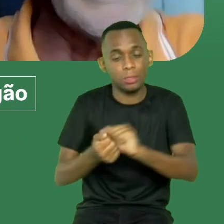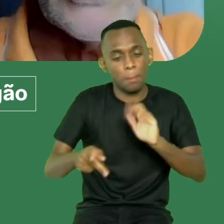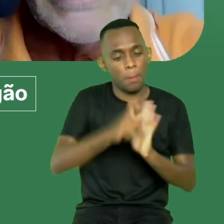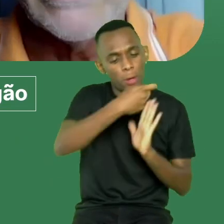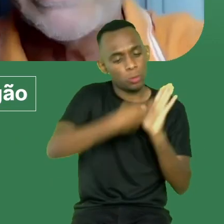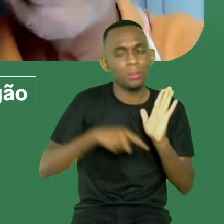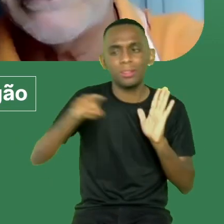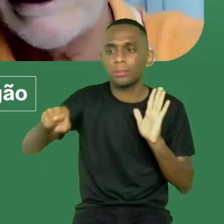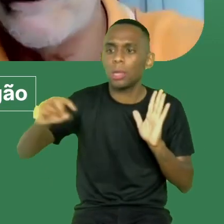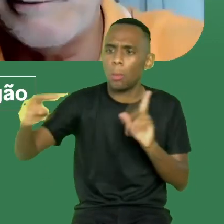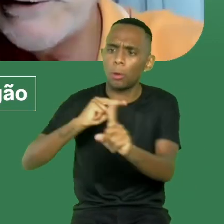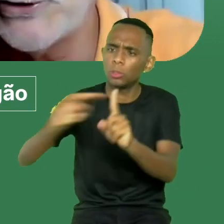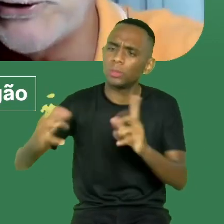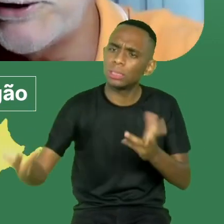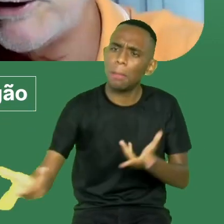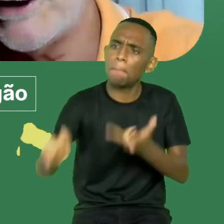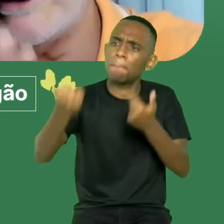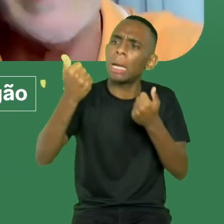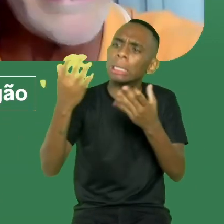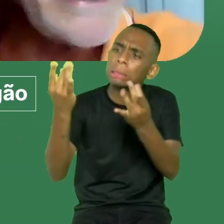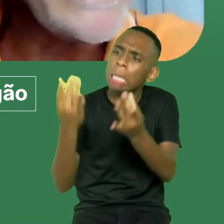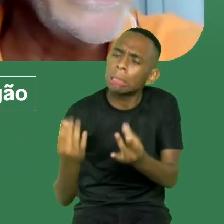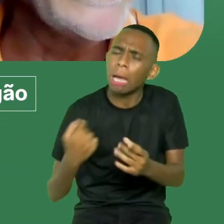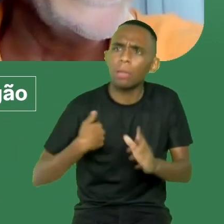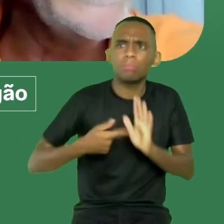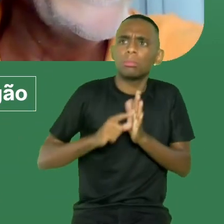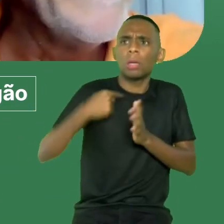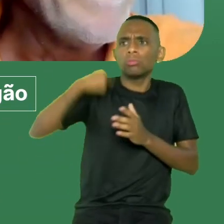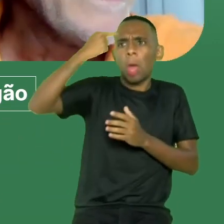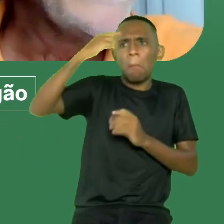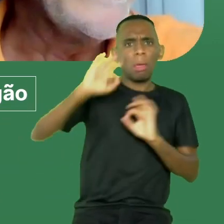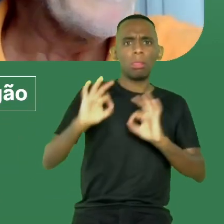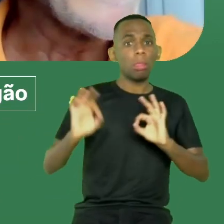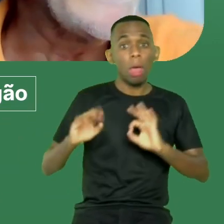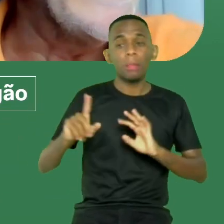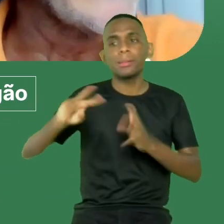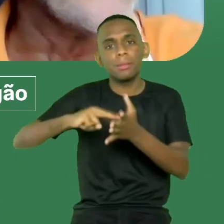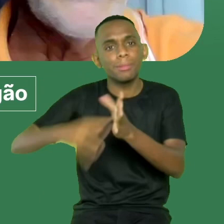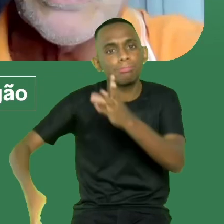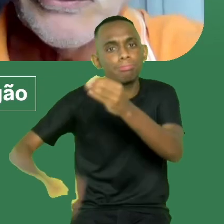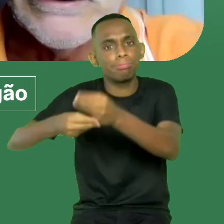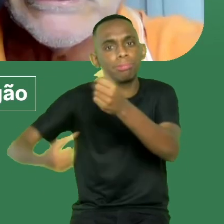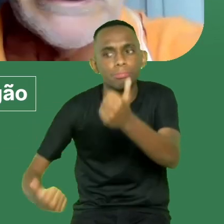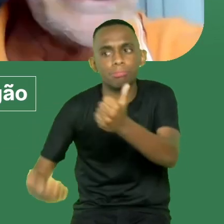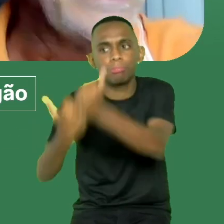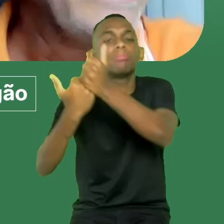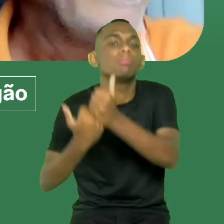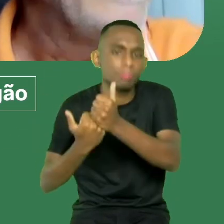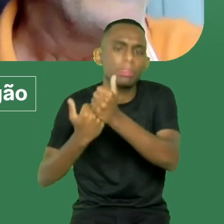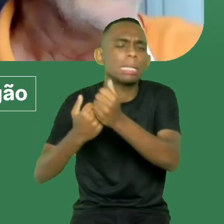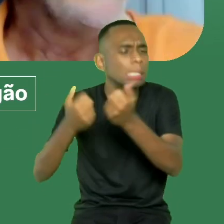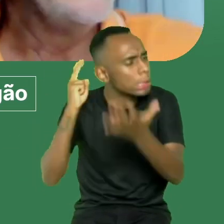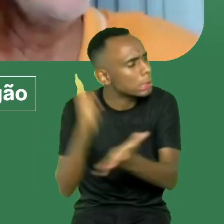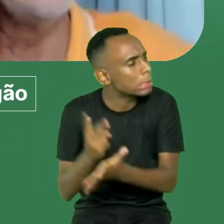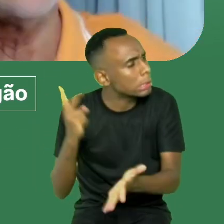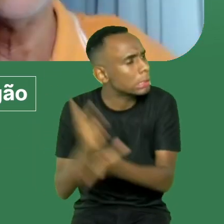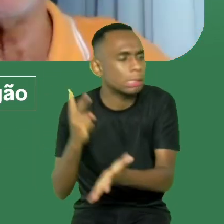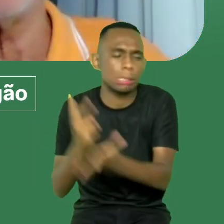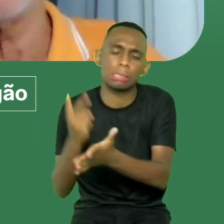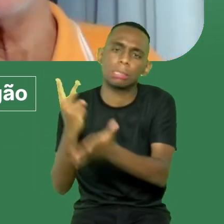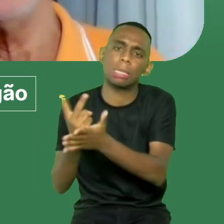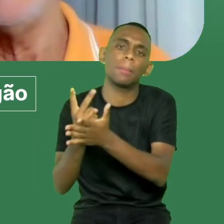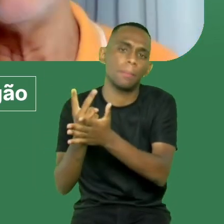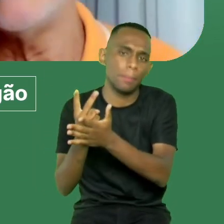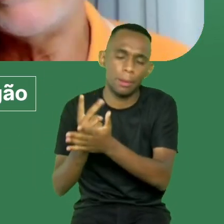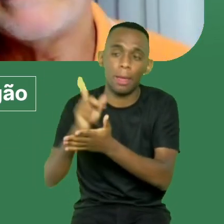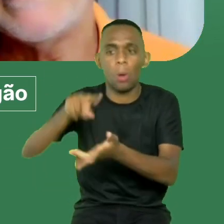e descobre coisas que você não pensou e que ele acrescenta ali, sempre agrega alguma coisa, né? é, é uma outra